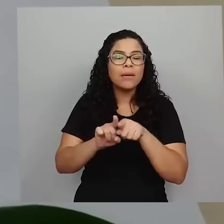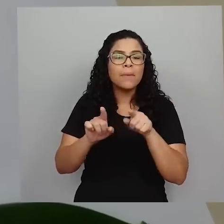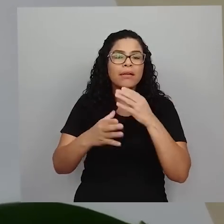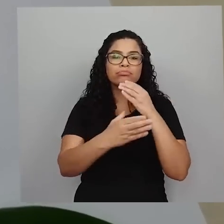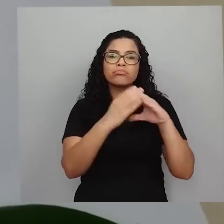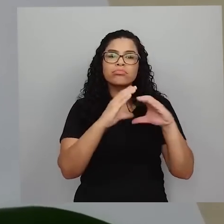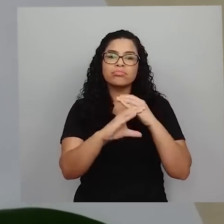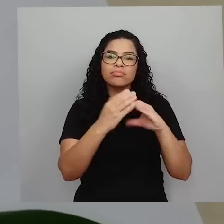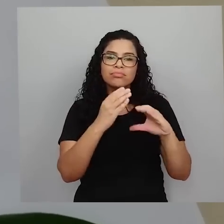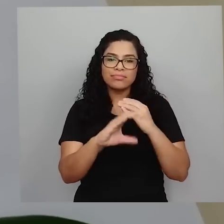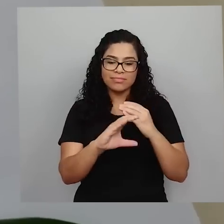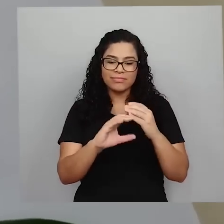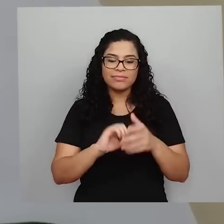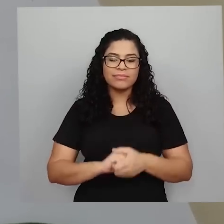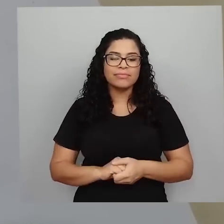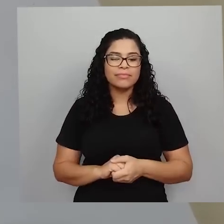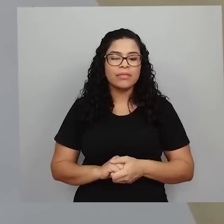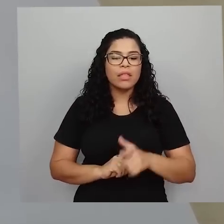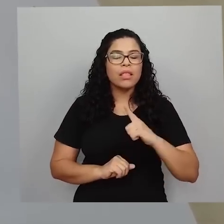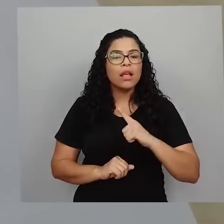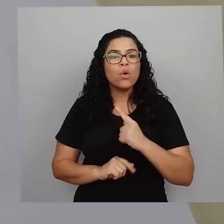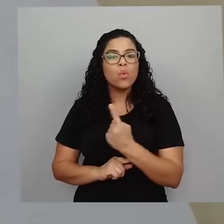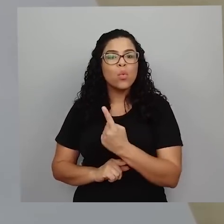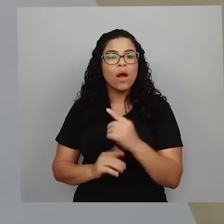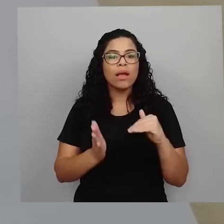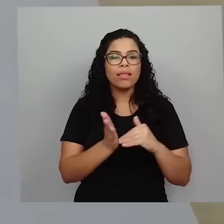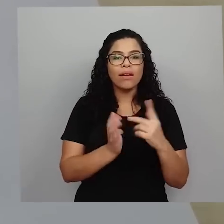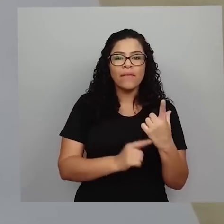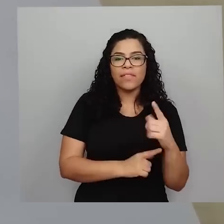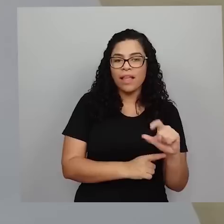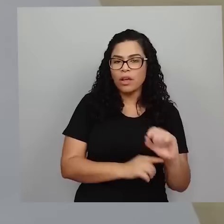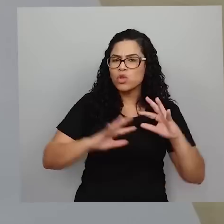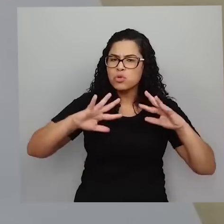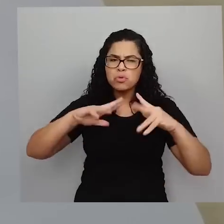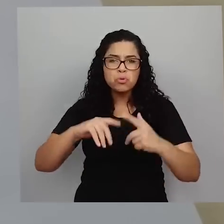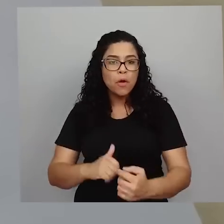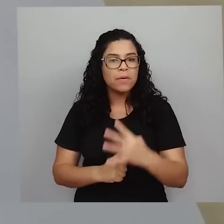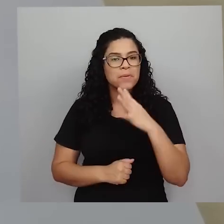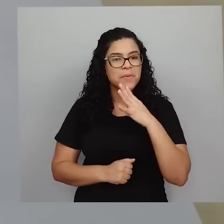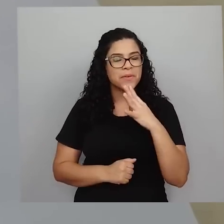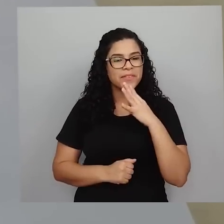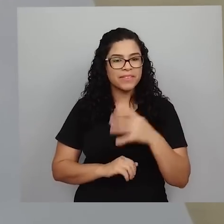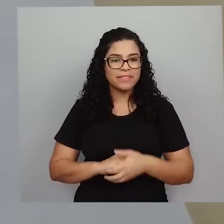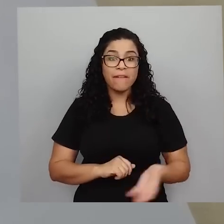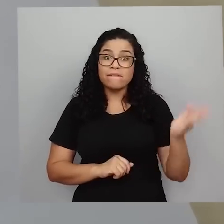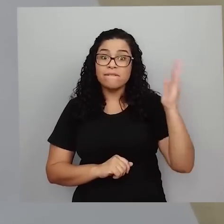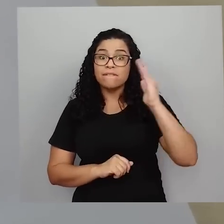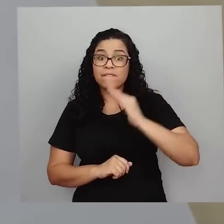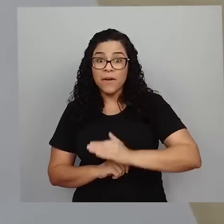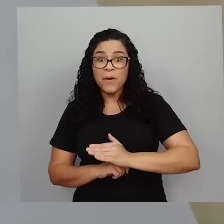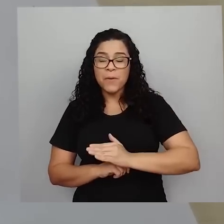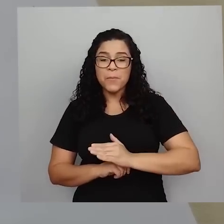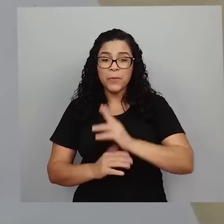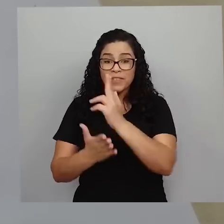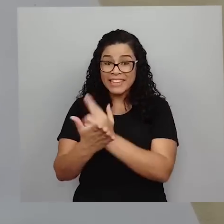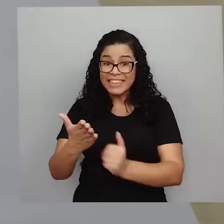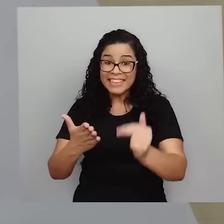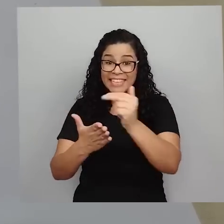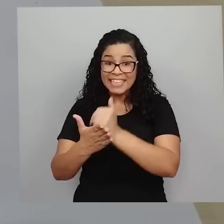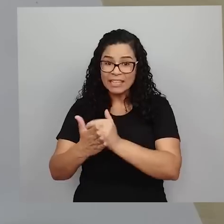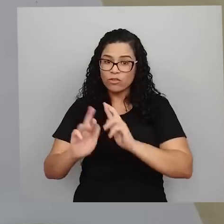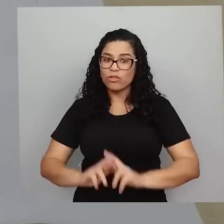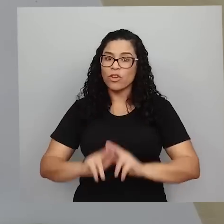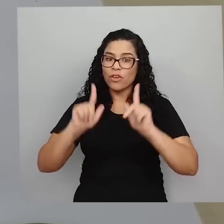também. Essa, que tem números de 1 a 10, todo mundo conhece. Vamos fazer uma ilustração